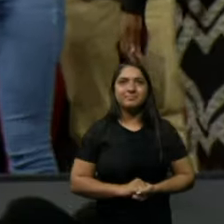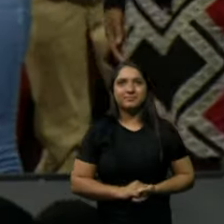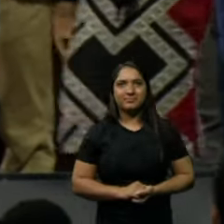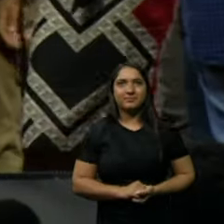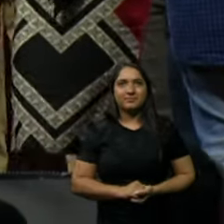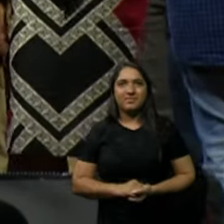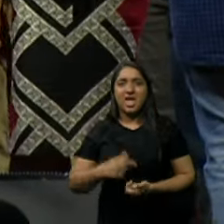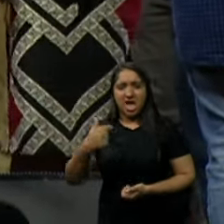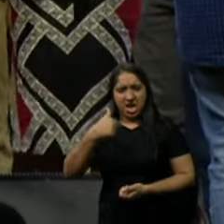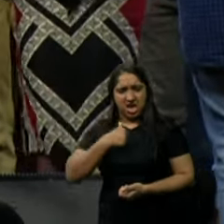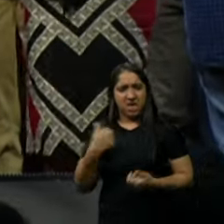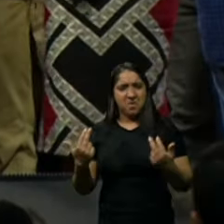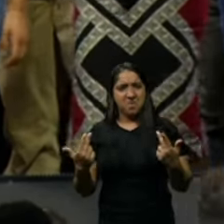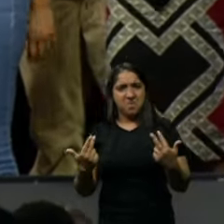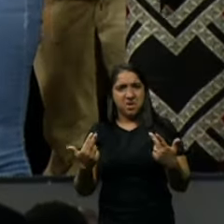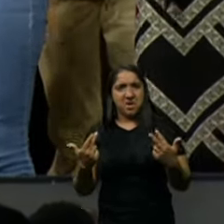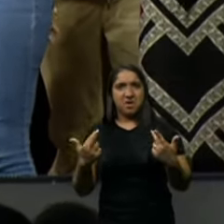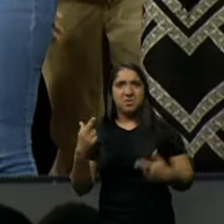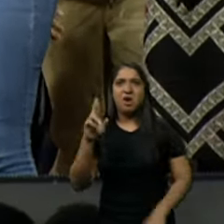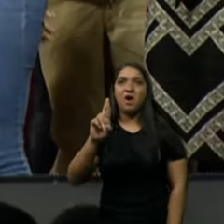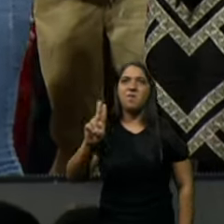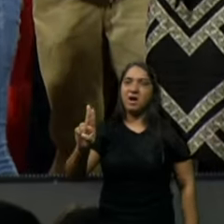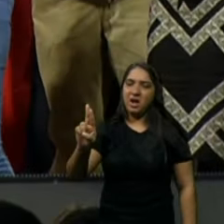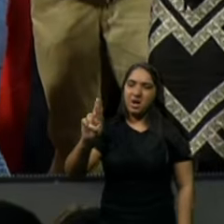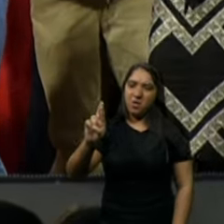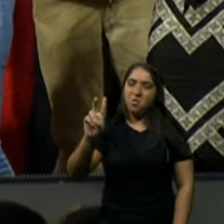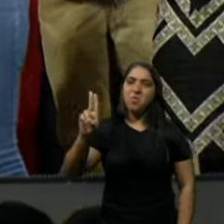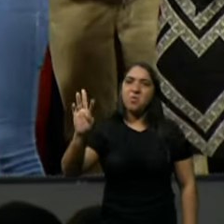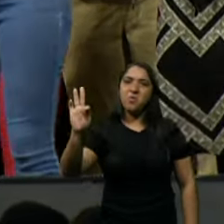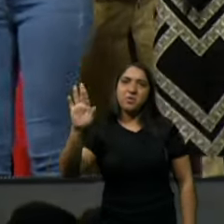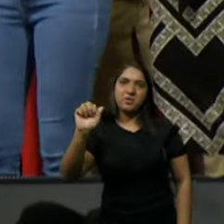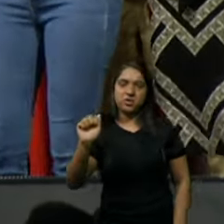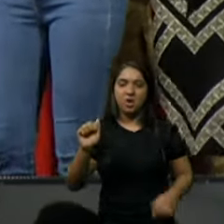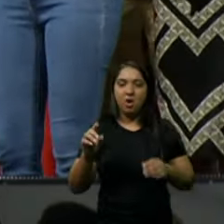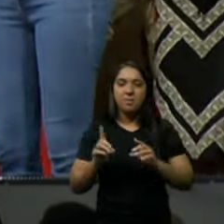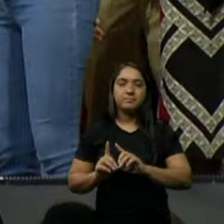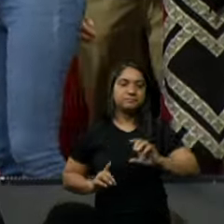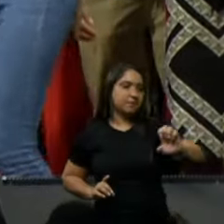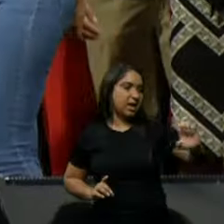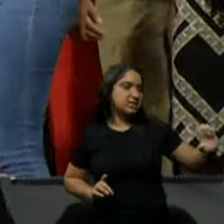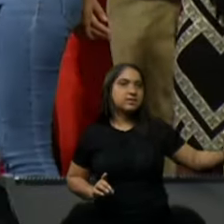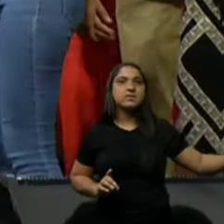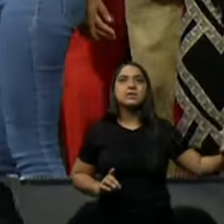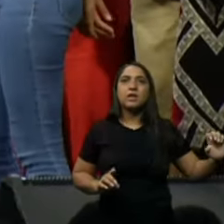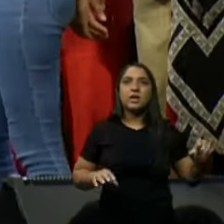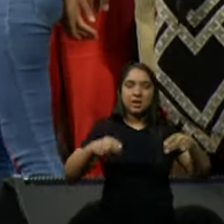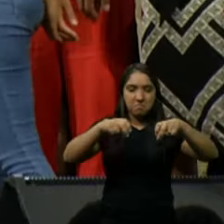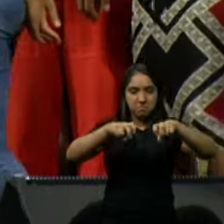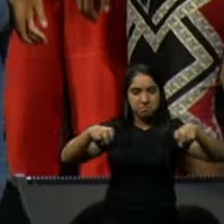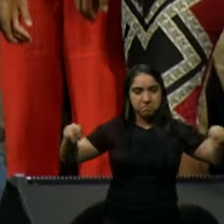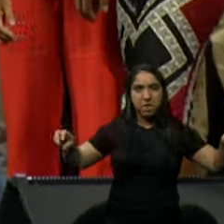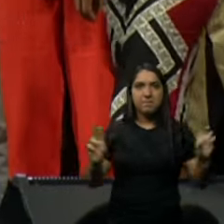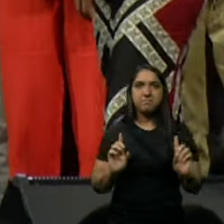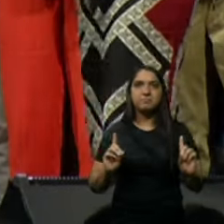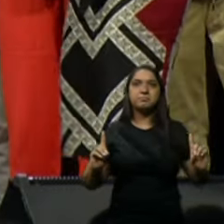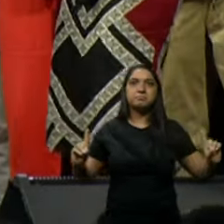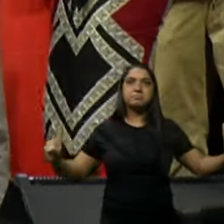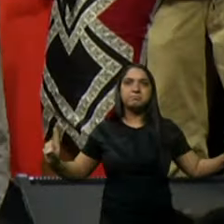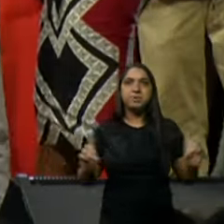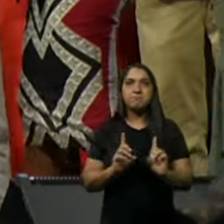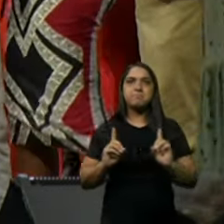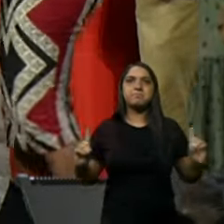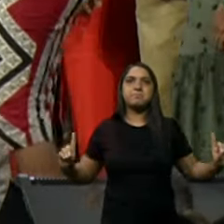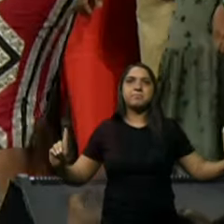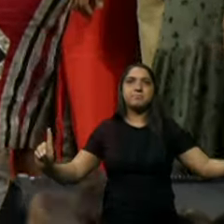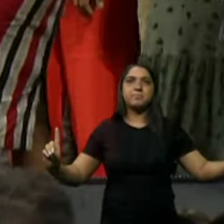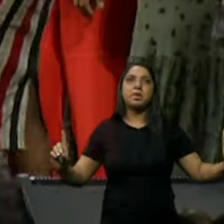a não vem mais para a esquerda aqui um pouquinho para caber o pessoal que tá tudo aqui faz a filhinha aqui um do lado tá bom que até